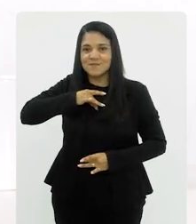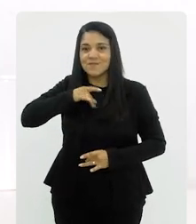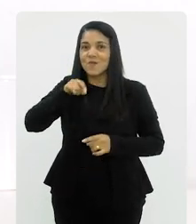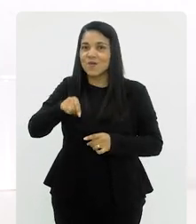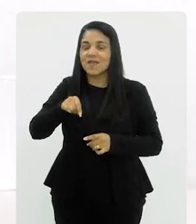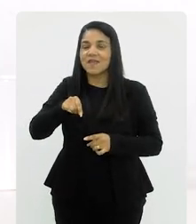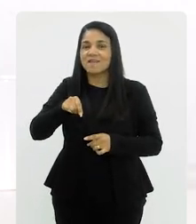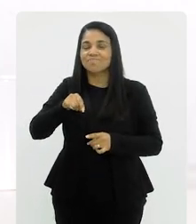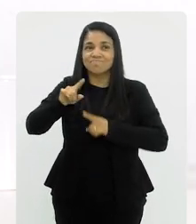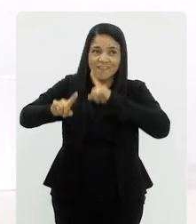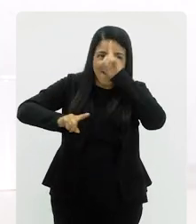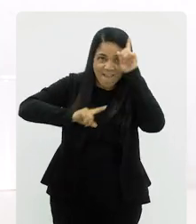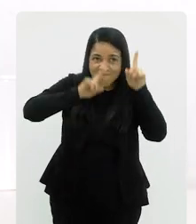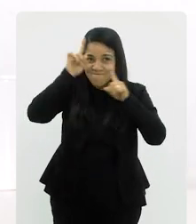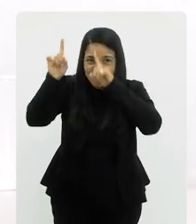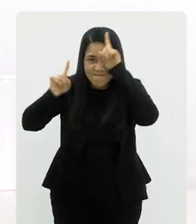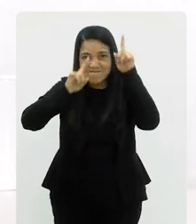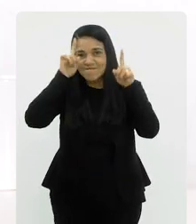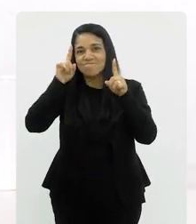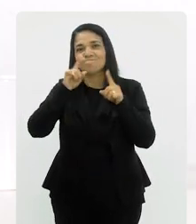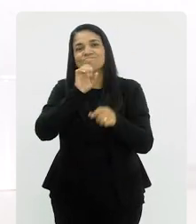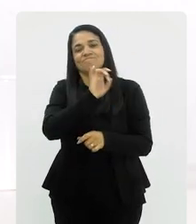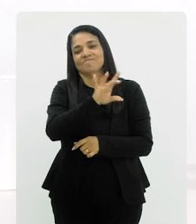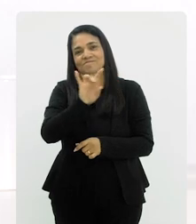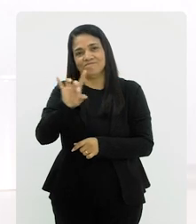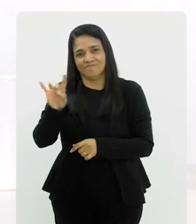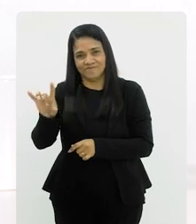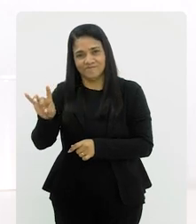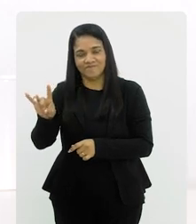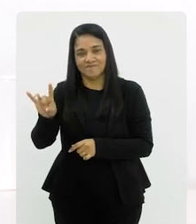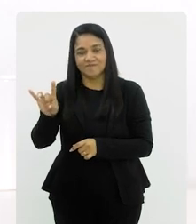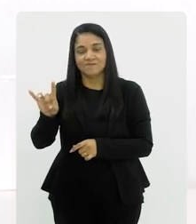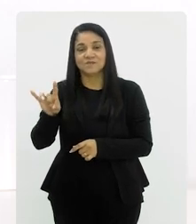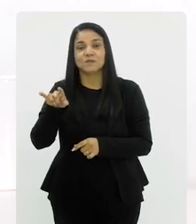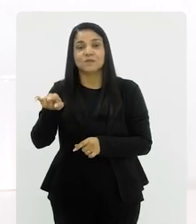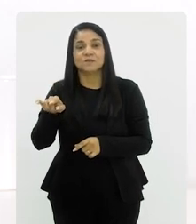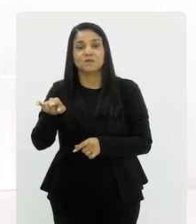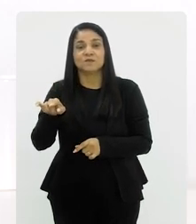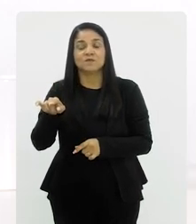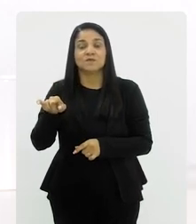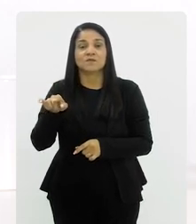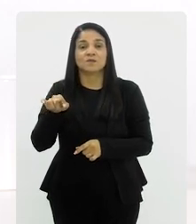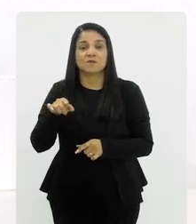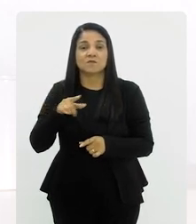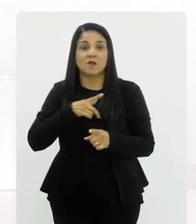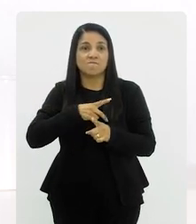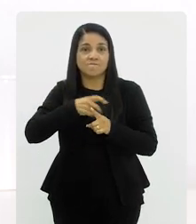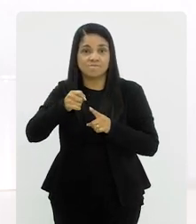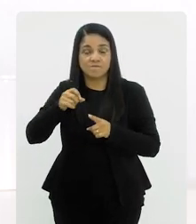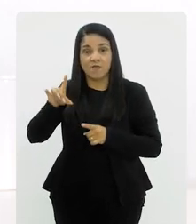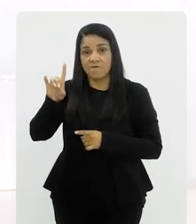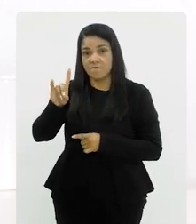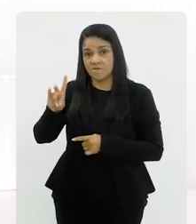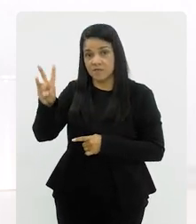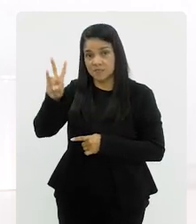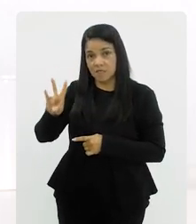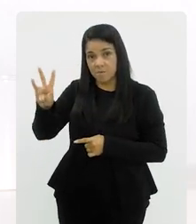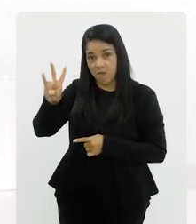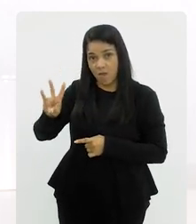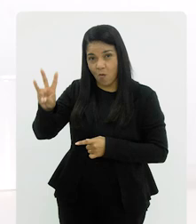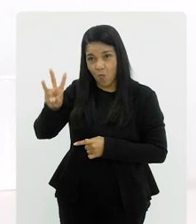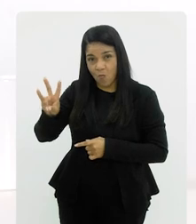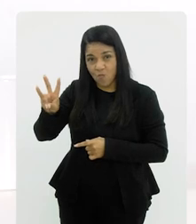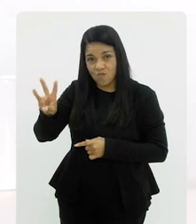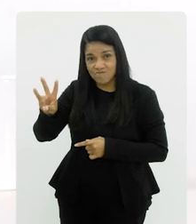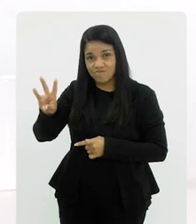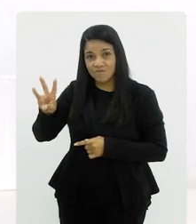me inspiro têm essa coisa em comum, de se reinventar, estão sempre se reinventando. Né? A professora se reinventou quando ela foi campeã agora